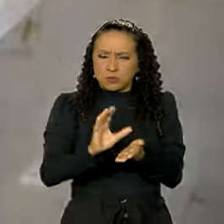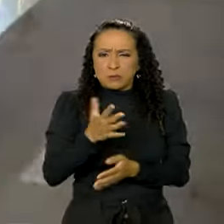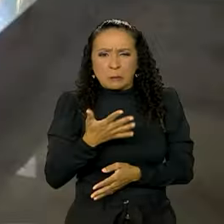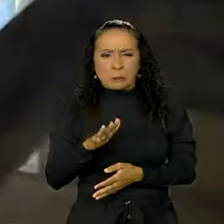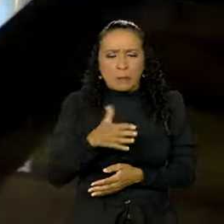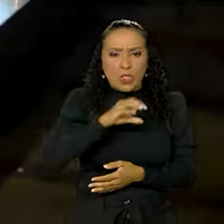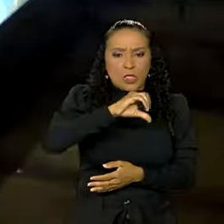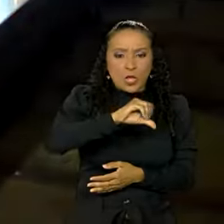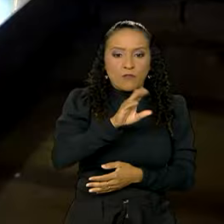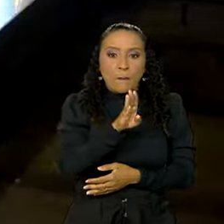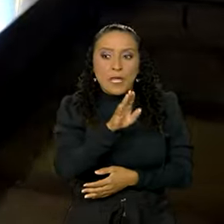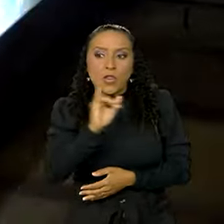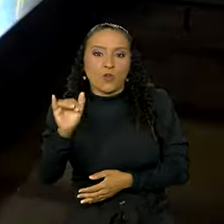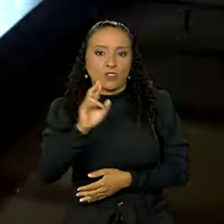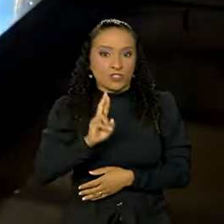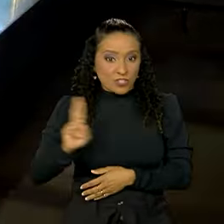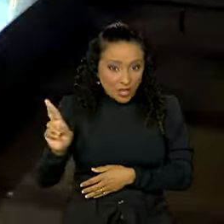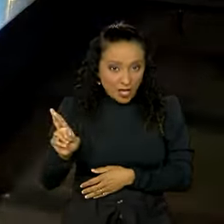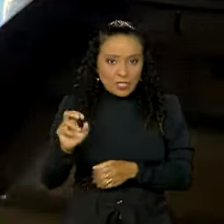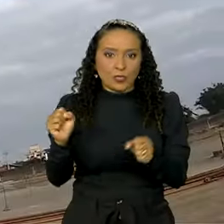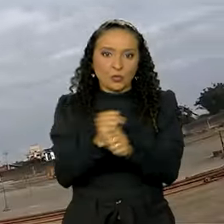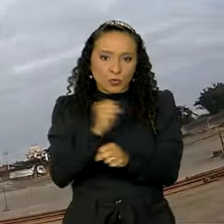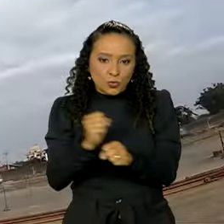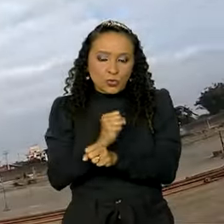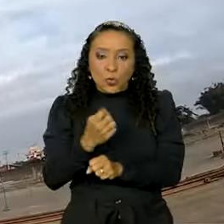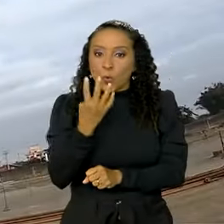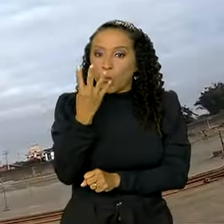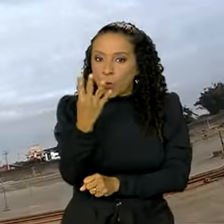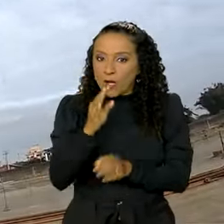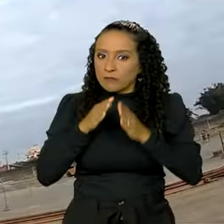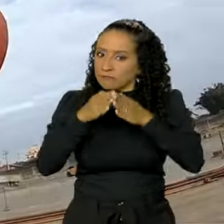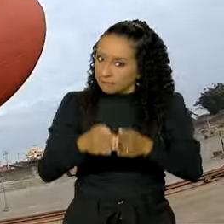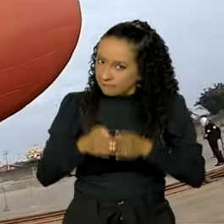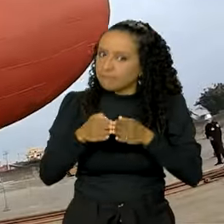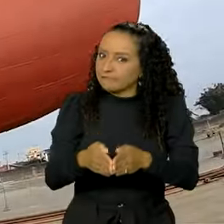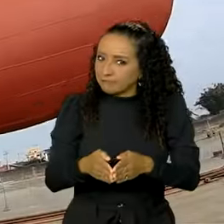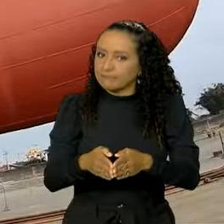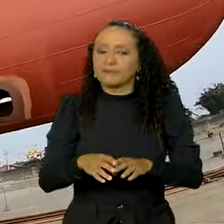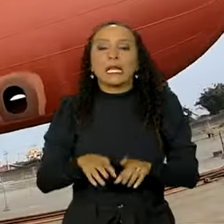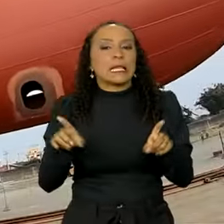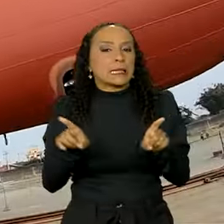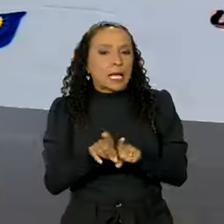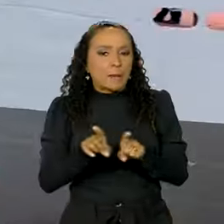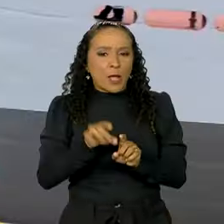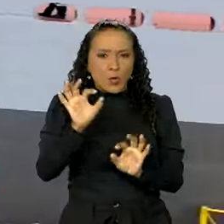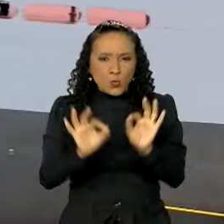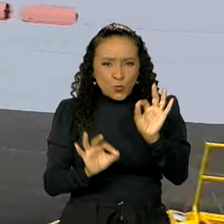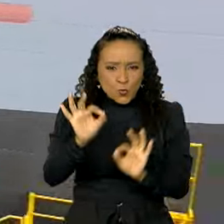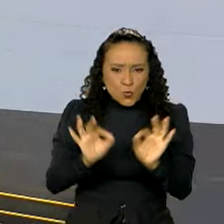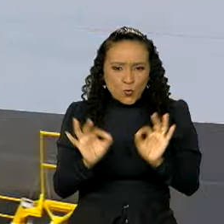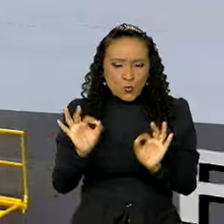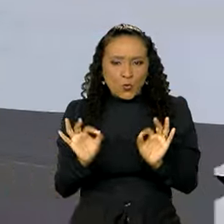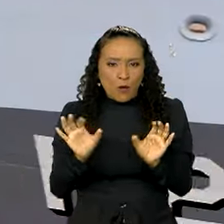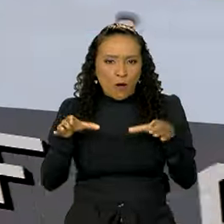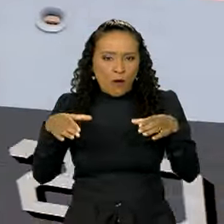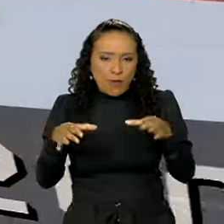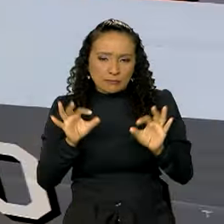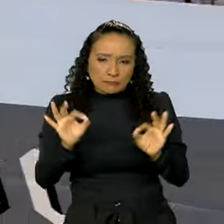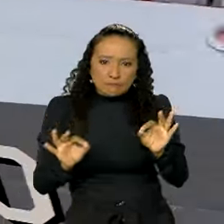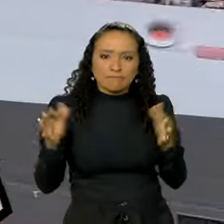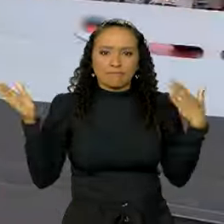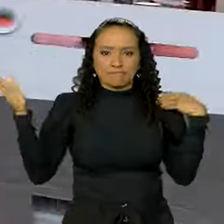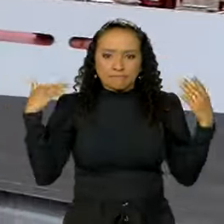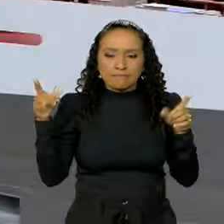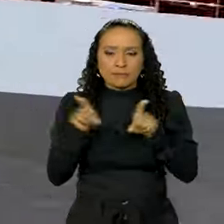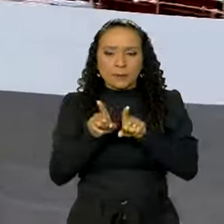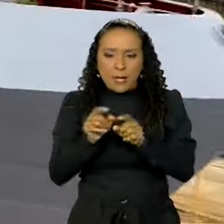de 9 bilhões de reais na construção de 4 navios. Além de modernizar a esquadra brasileira e